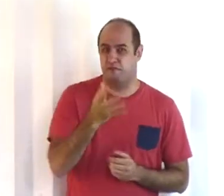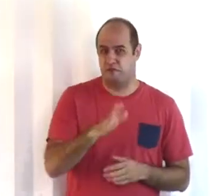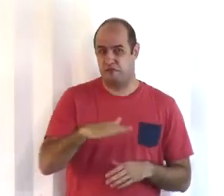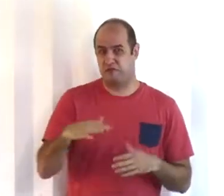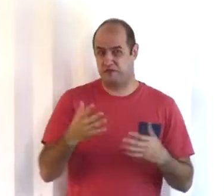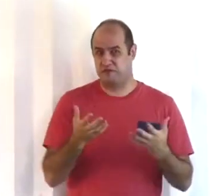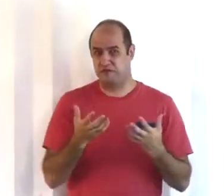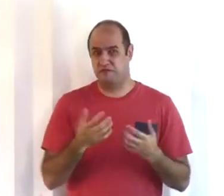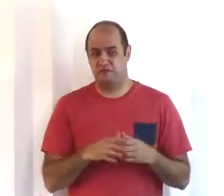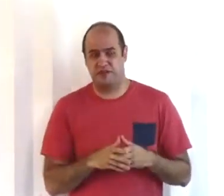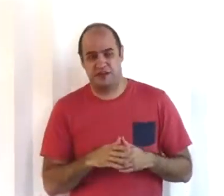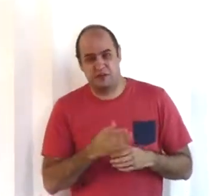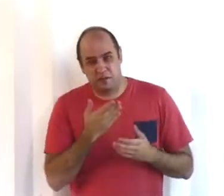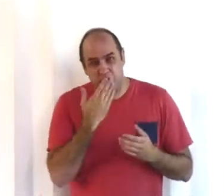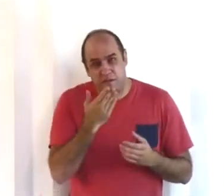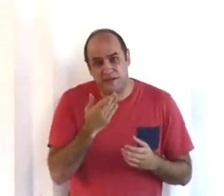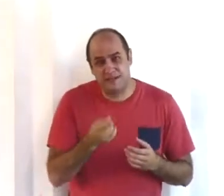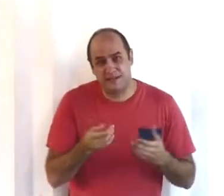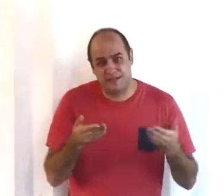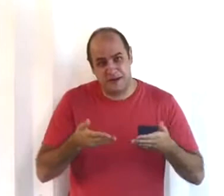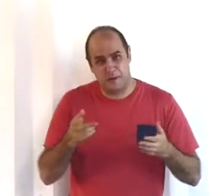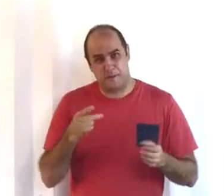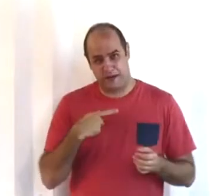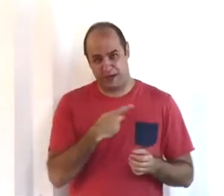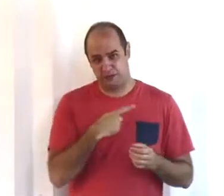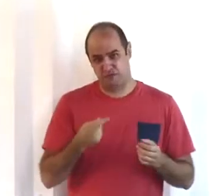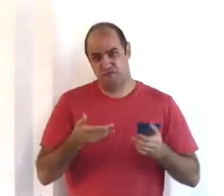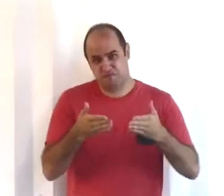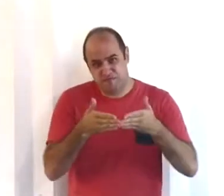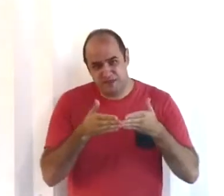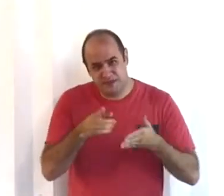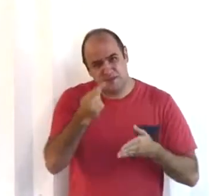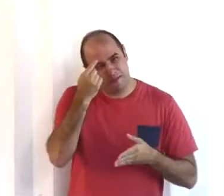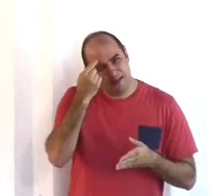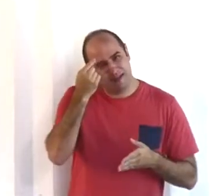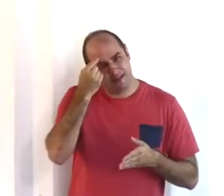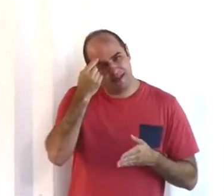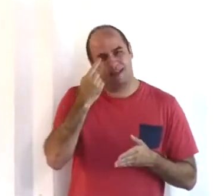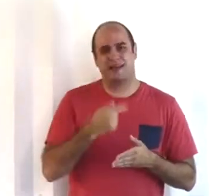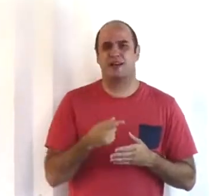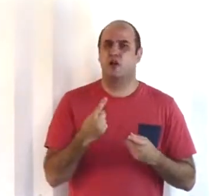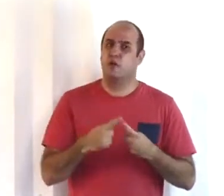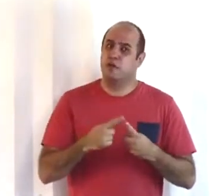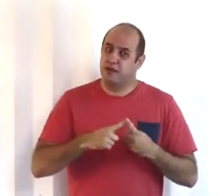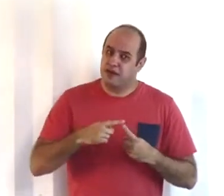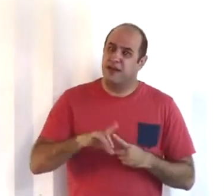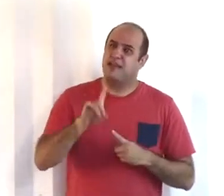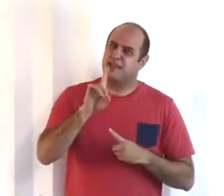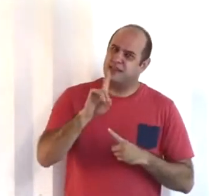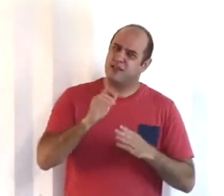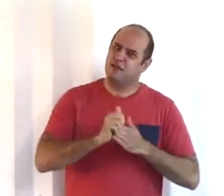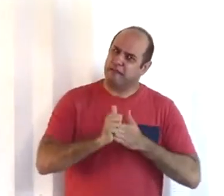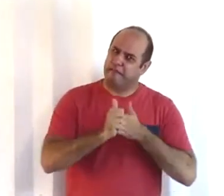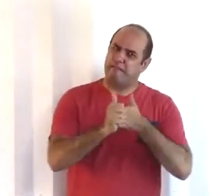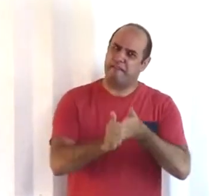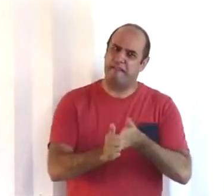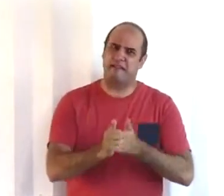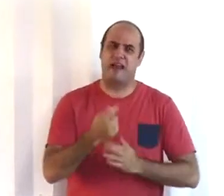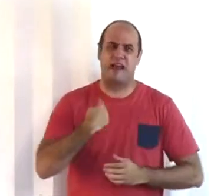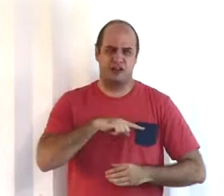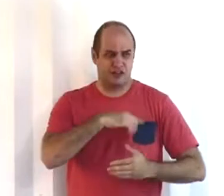isso? É um pedido aqui do seu pastor que você pense nisso, porque nós somos guiados por nossas